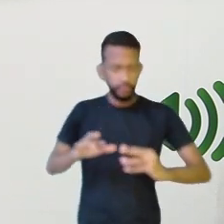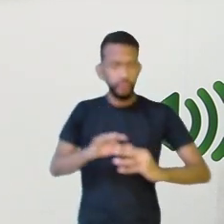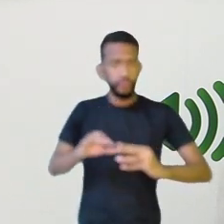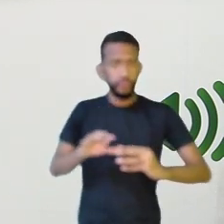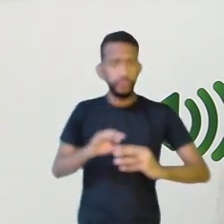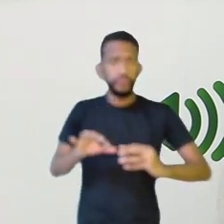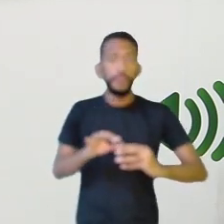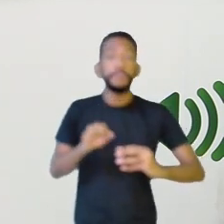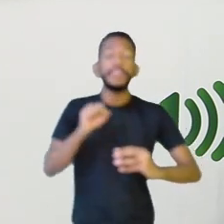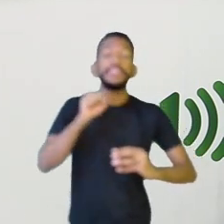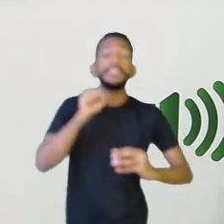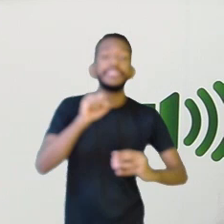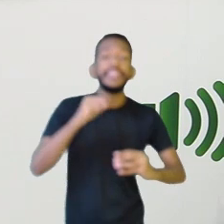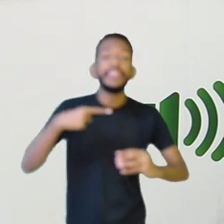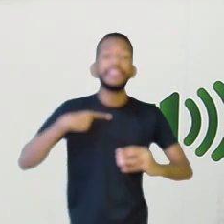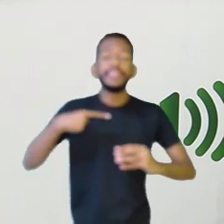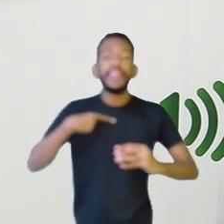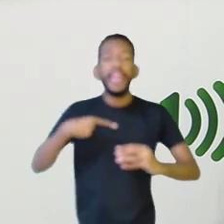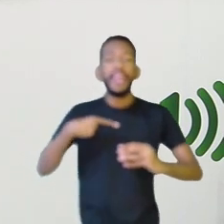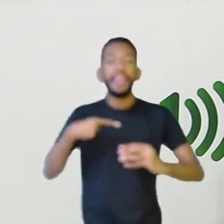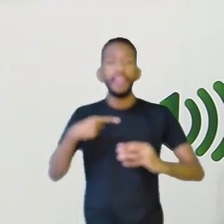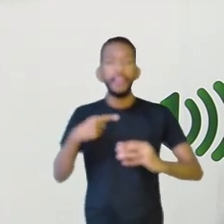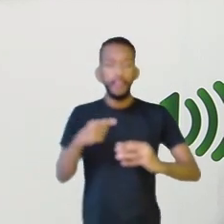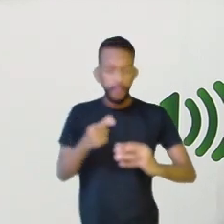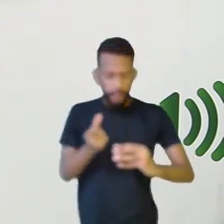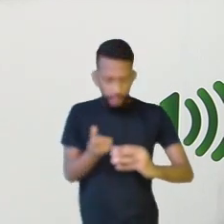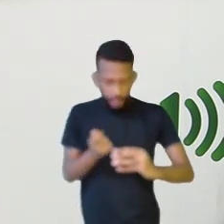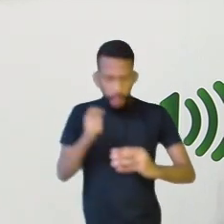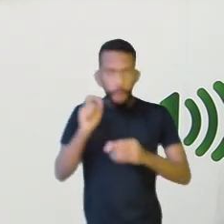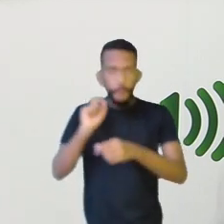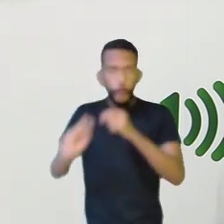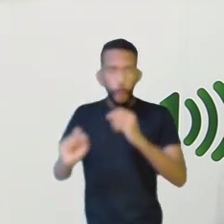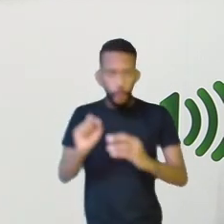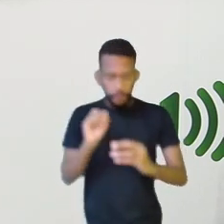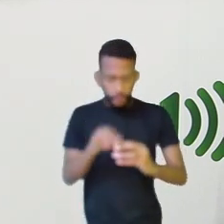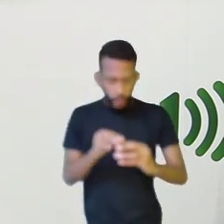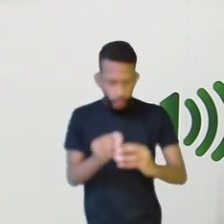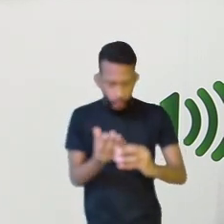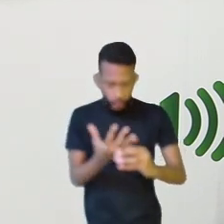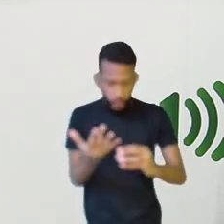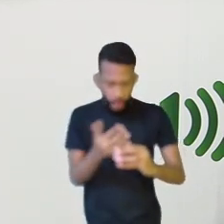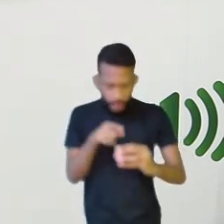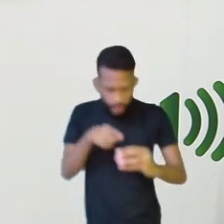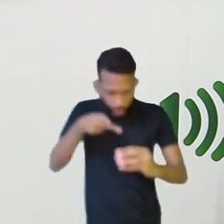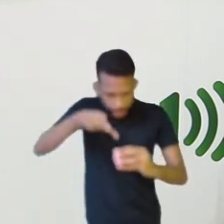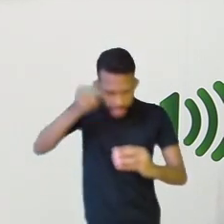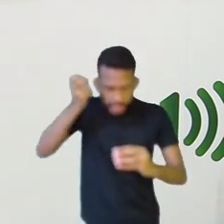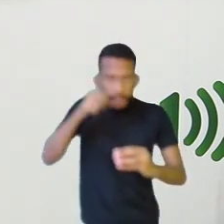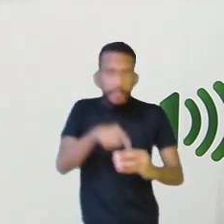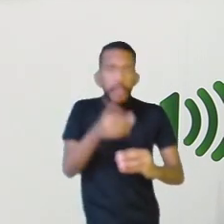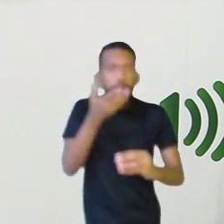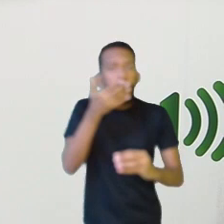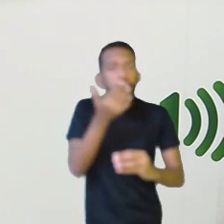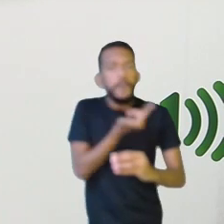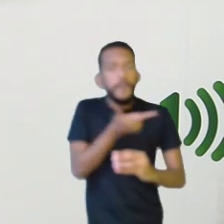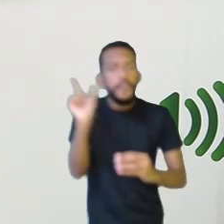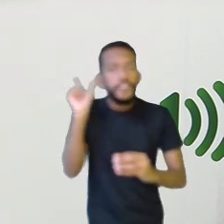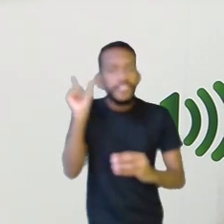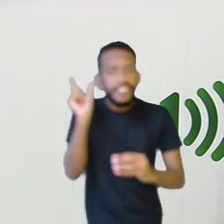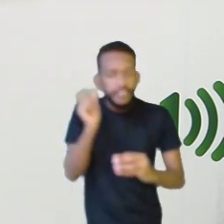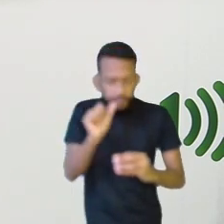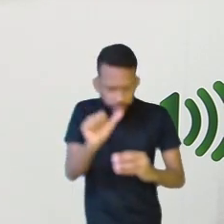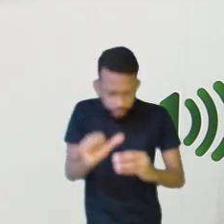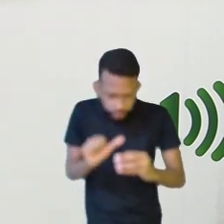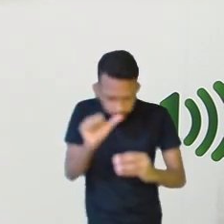entrar em combustão, ele muda a cor. Você começa a perceber que o carvão ele vai ter outra cor. Isso mostra que ele está